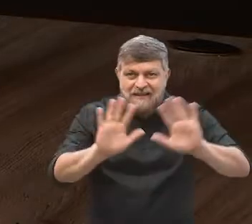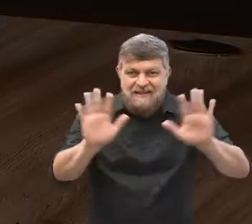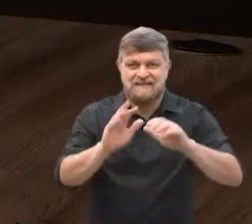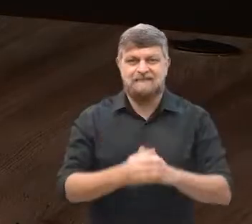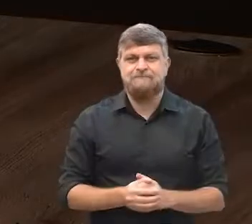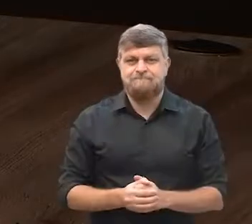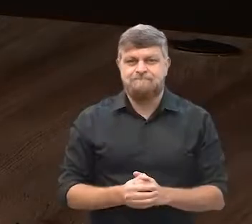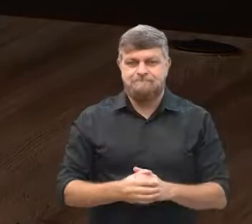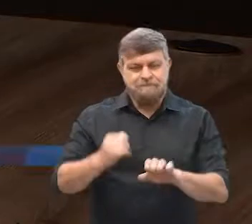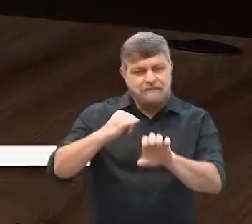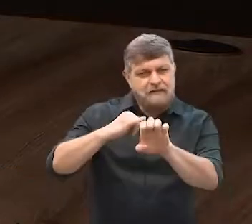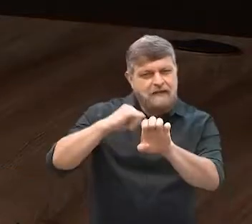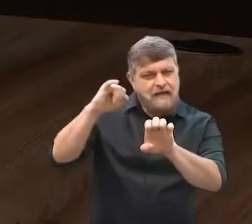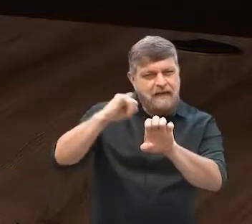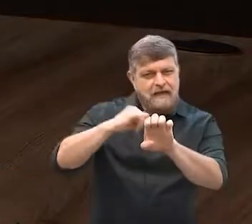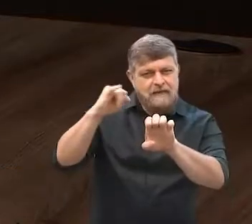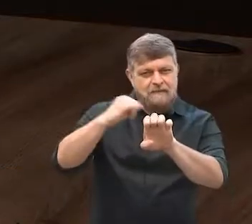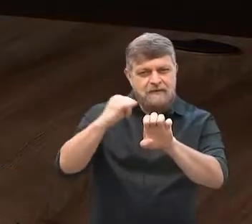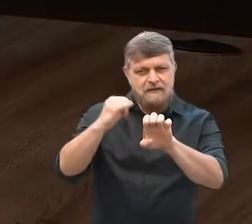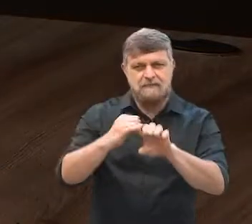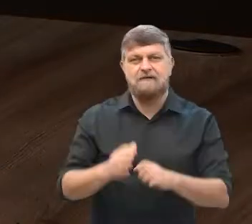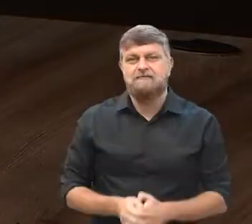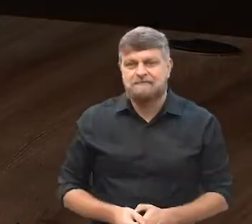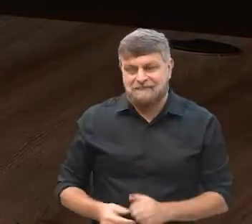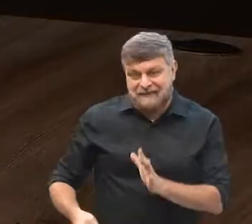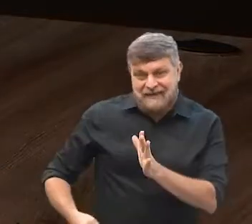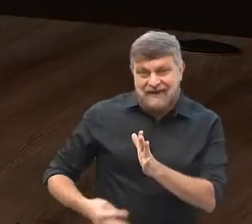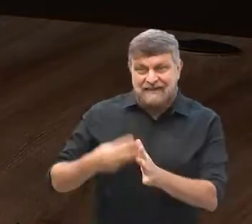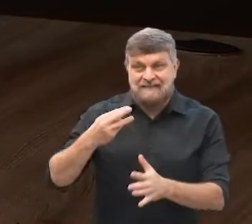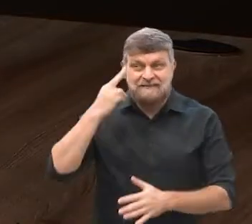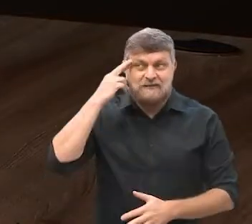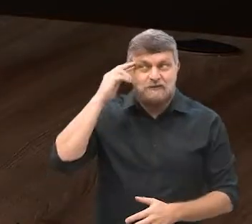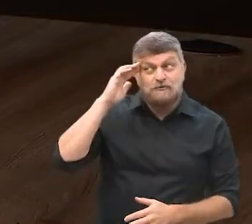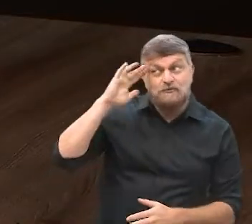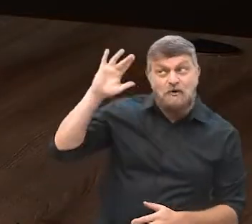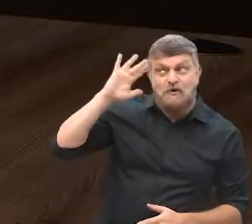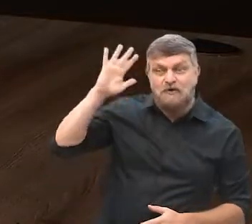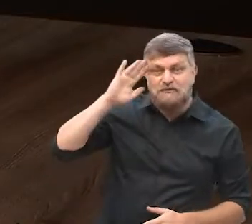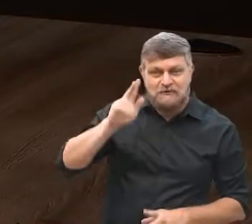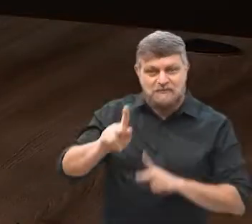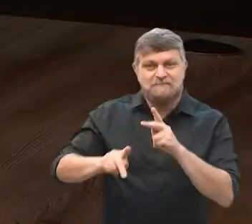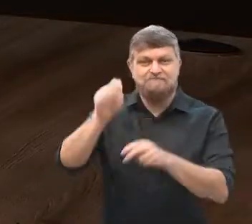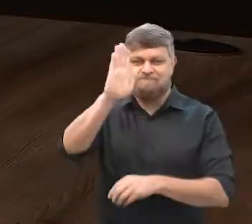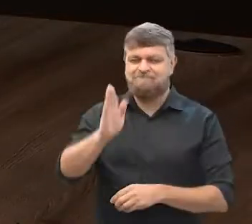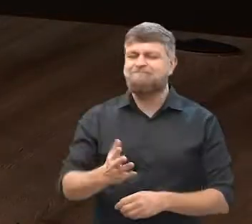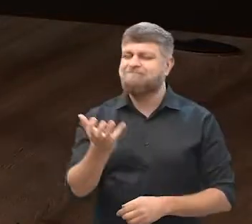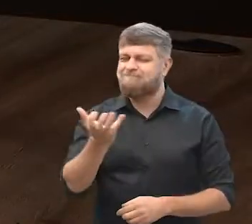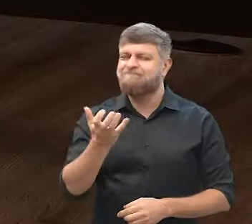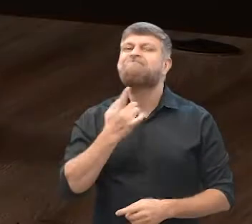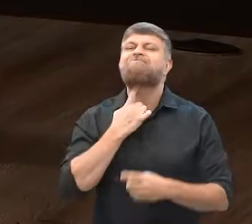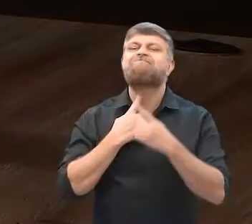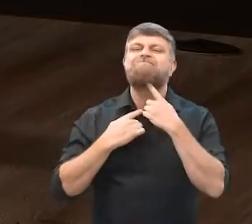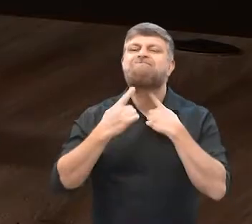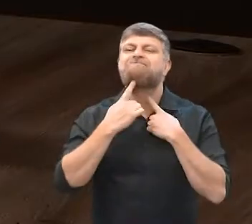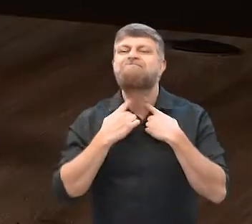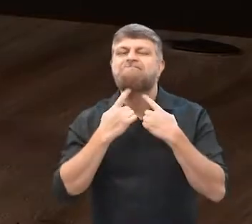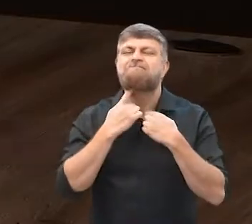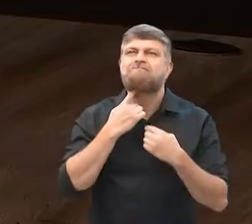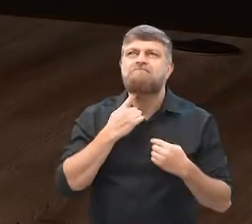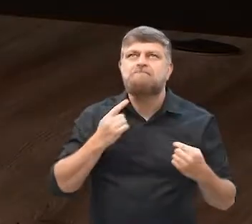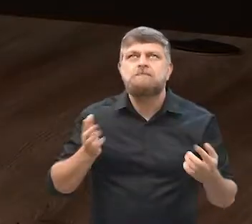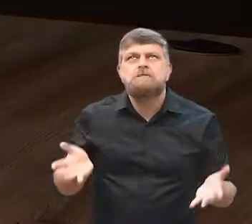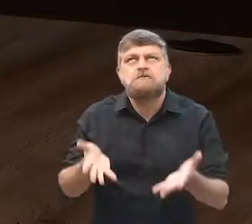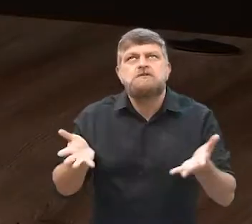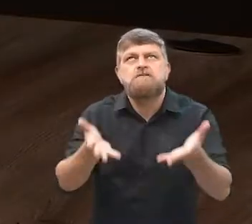Olá! Empreender é o terceiro maior sonho do brasileiro e a atividade que pode ser motivada